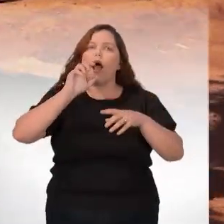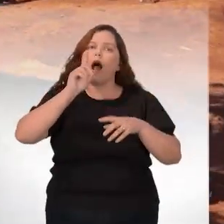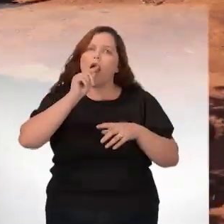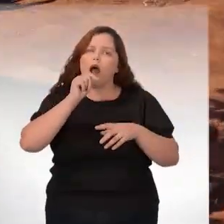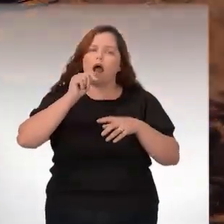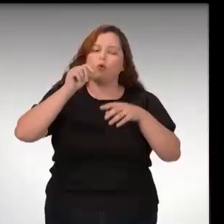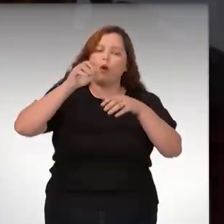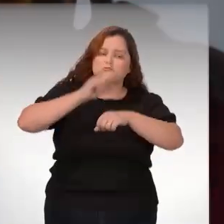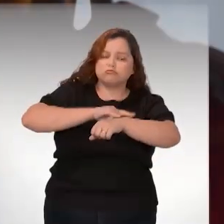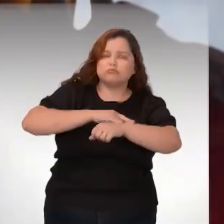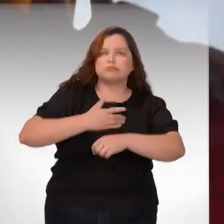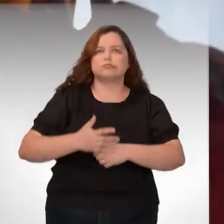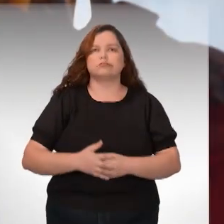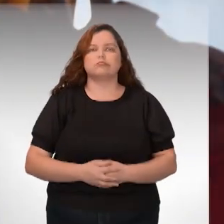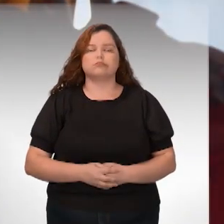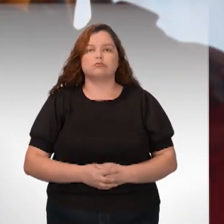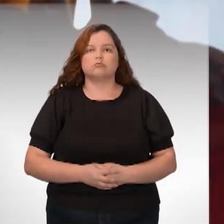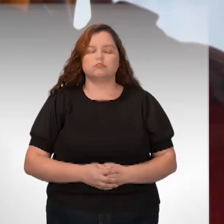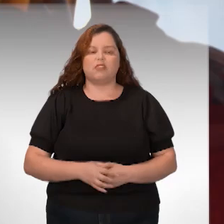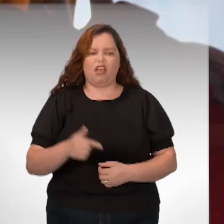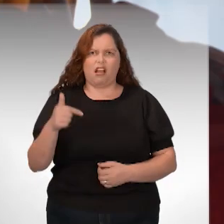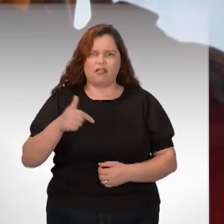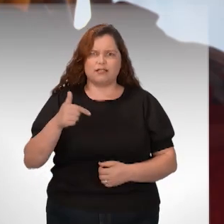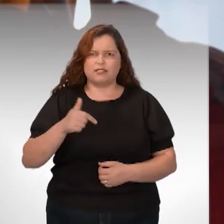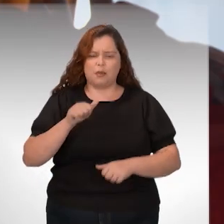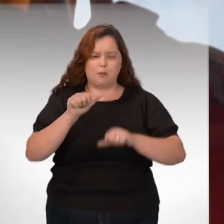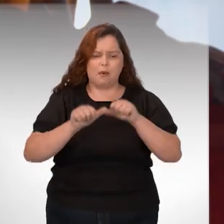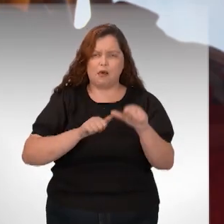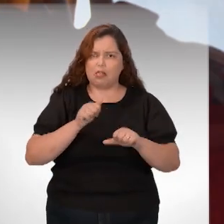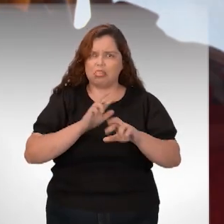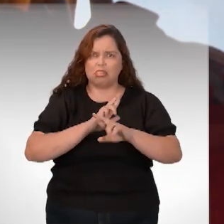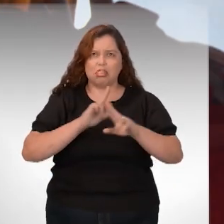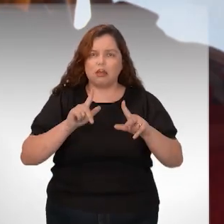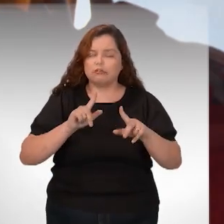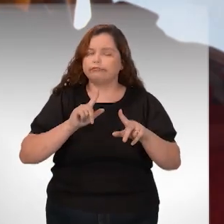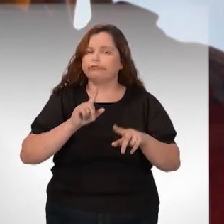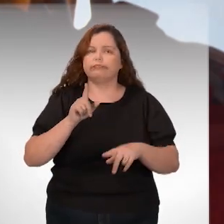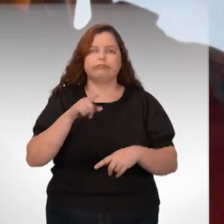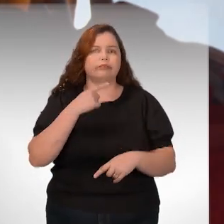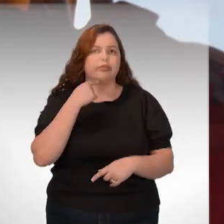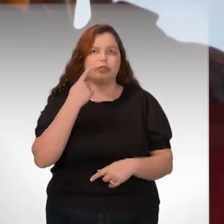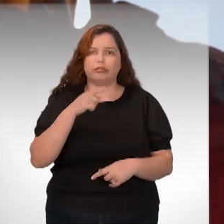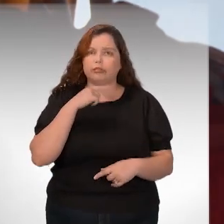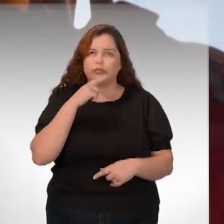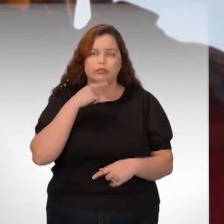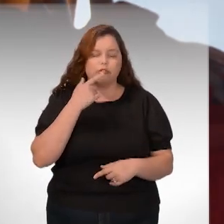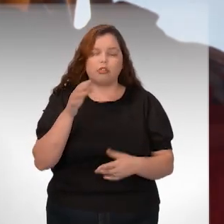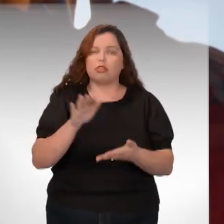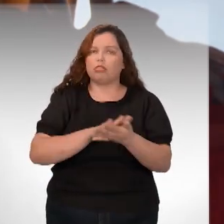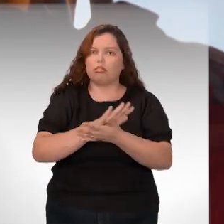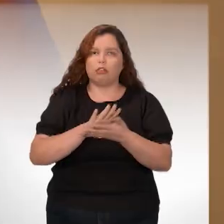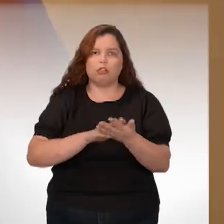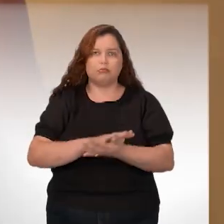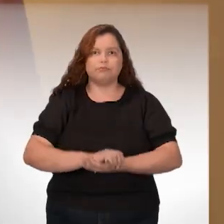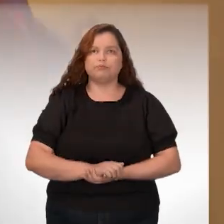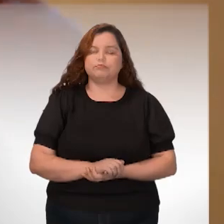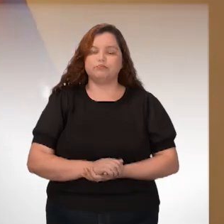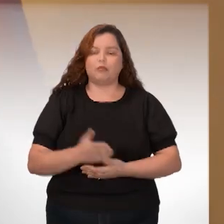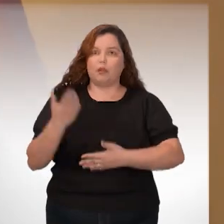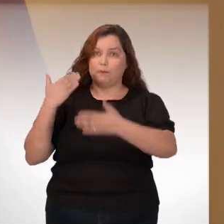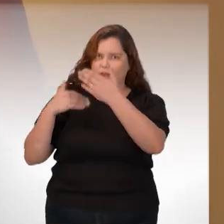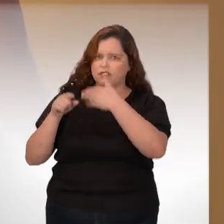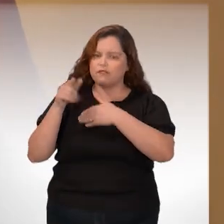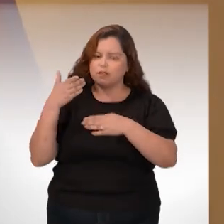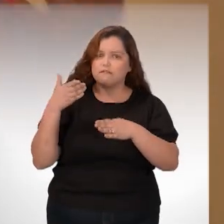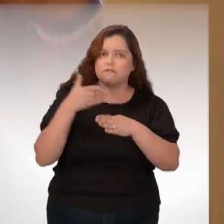e sanitários. Nada mudou, ninguém procurou nós, governante nenhum procurou nós, não fez nada para nós, até hoje nada. Daquela época